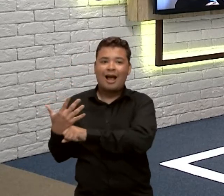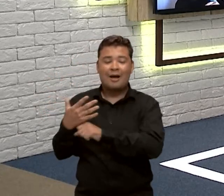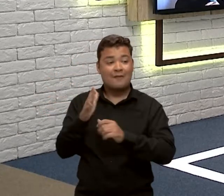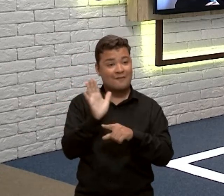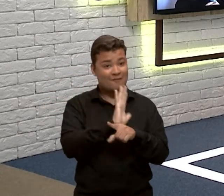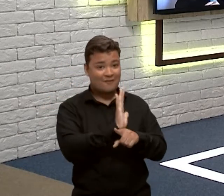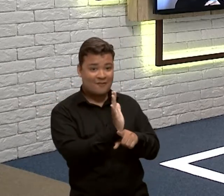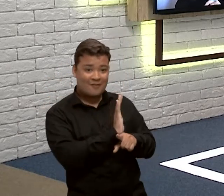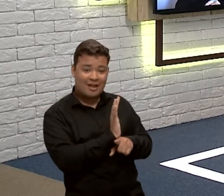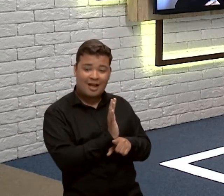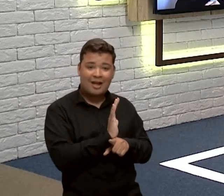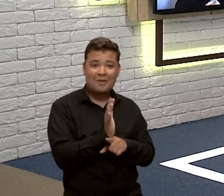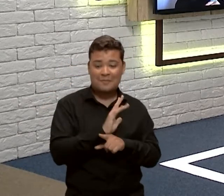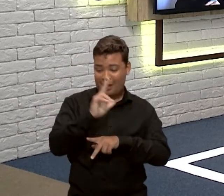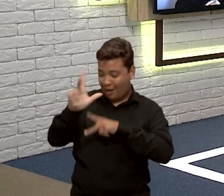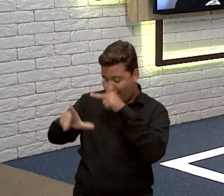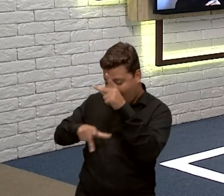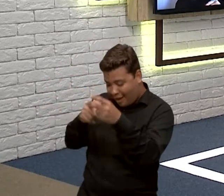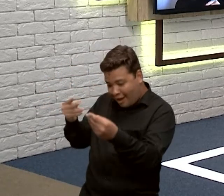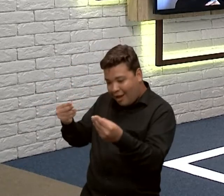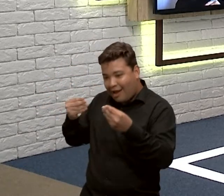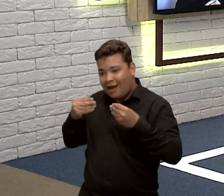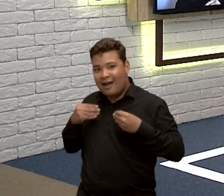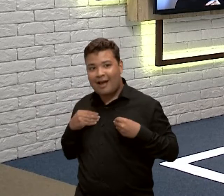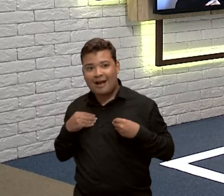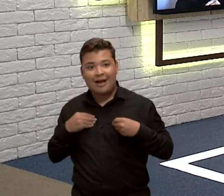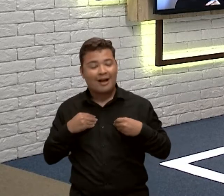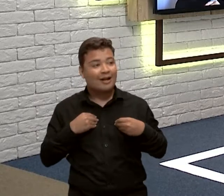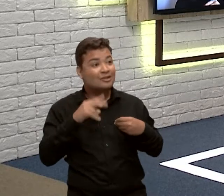lindo presente, ouvir histórias do avô.